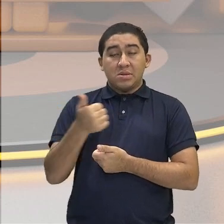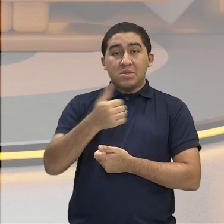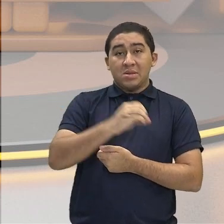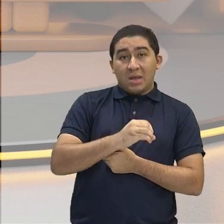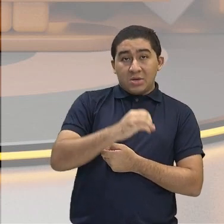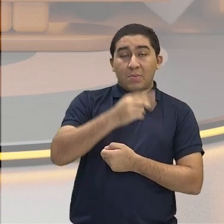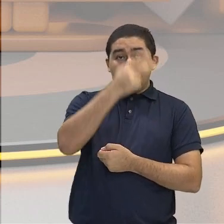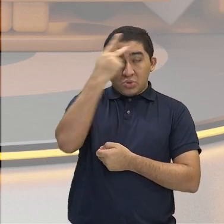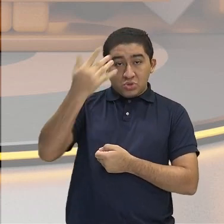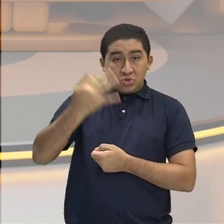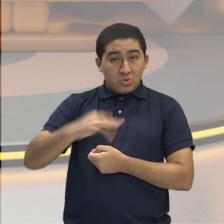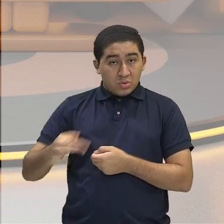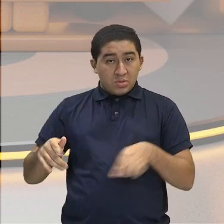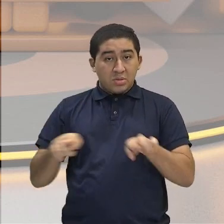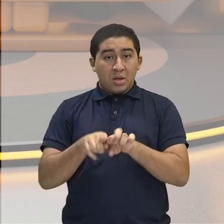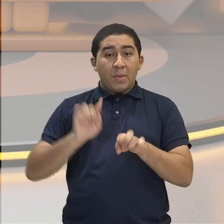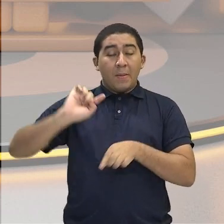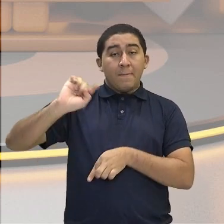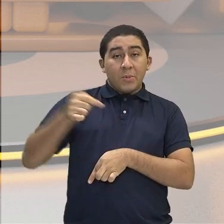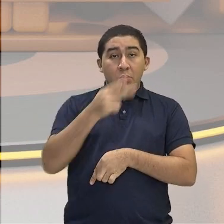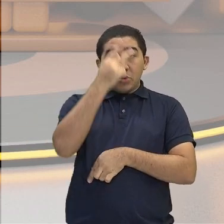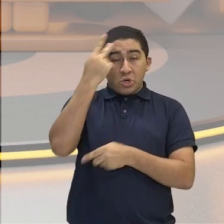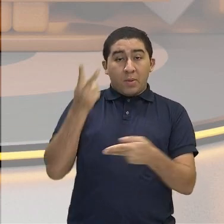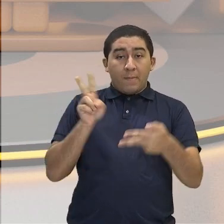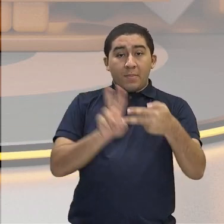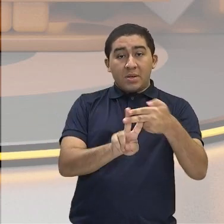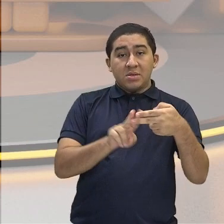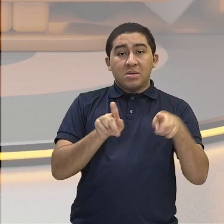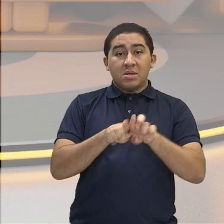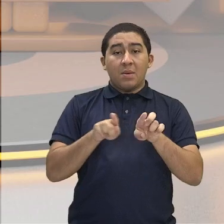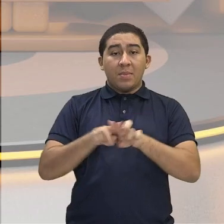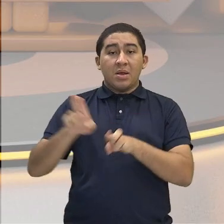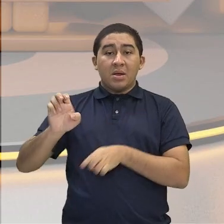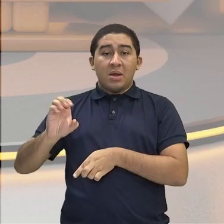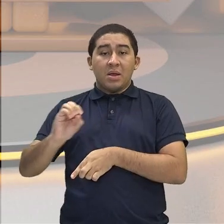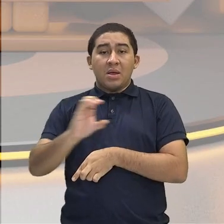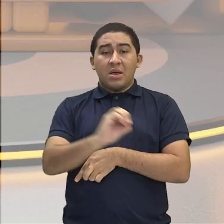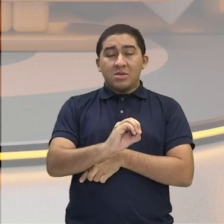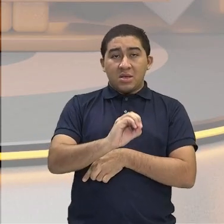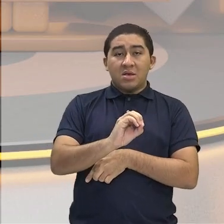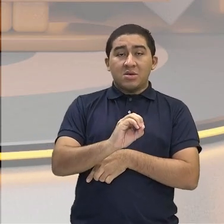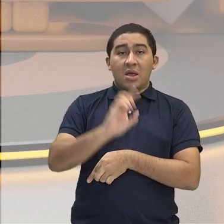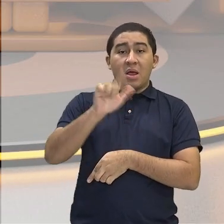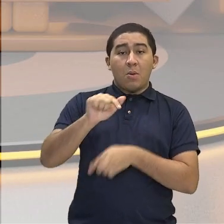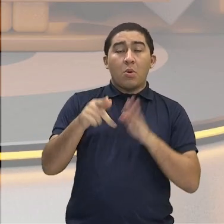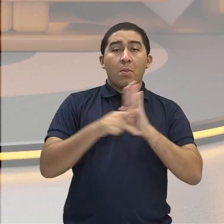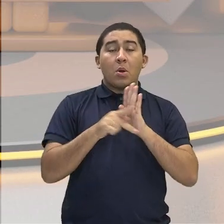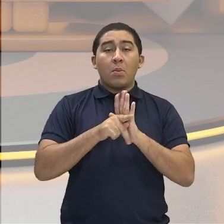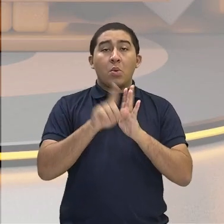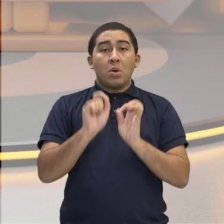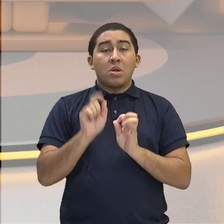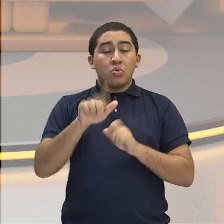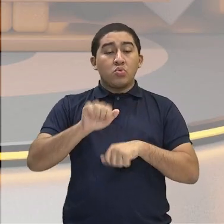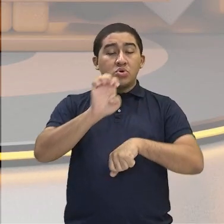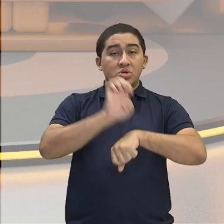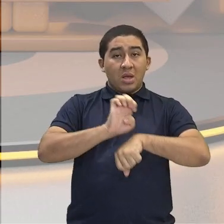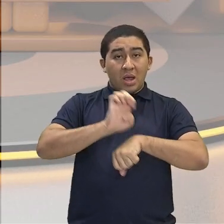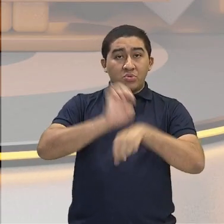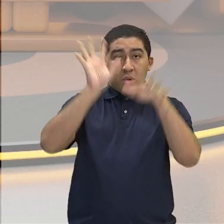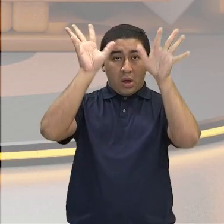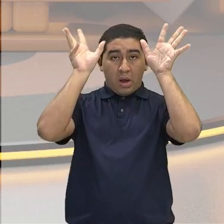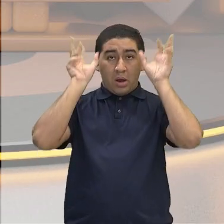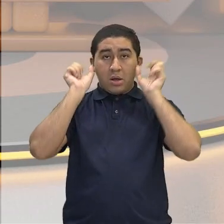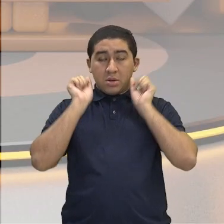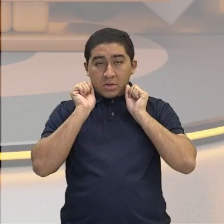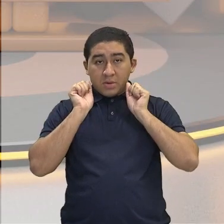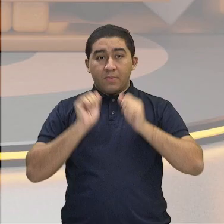1.000 presos e 500 degredados para o Acre. Professora, por que para o Acre? Nesta época, o Acre ele tinha sido recém-anexado